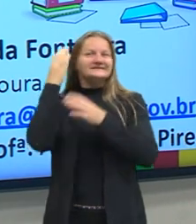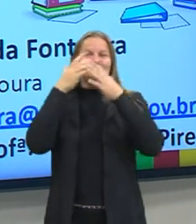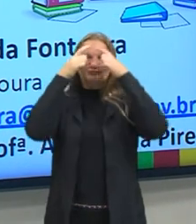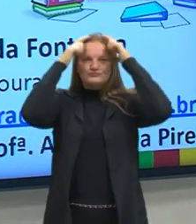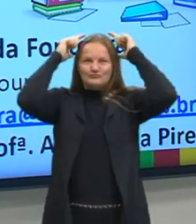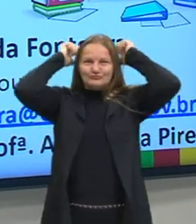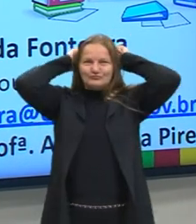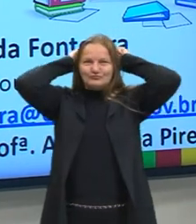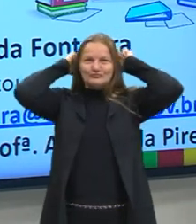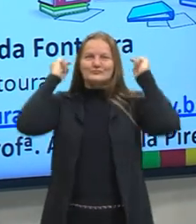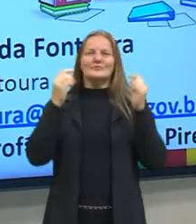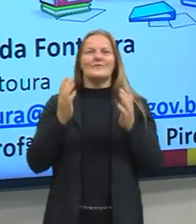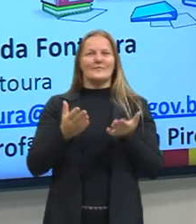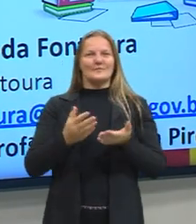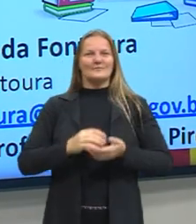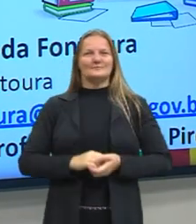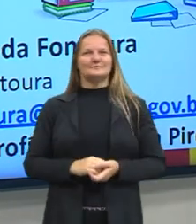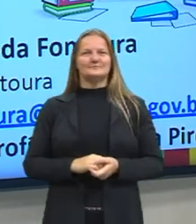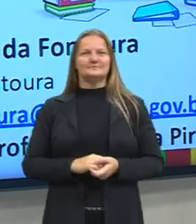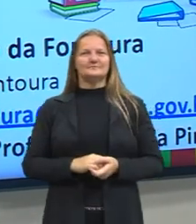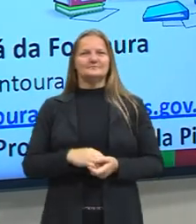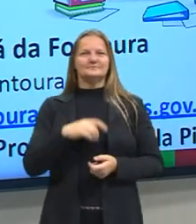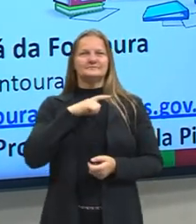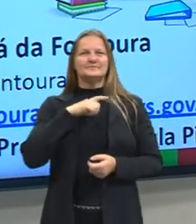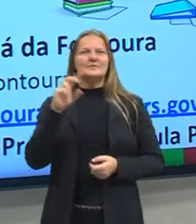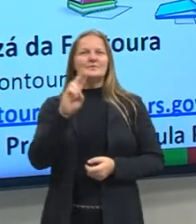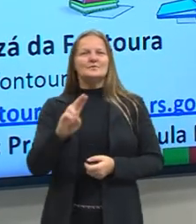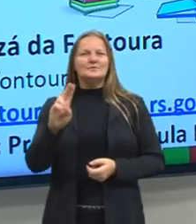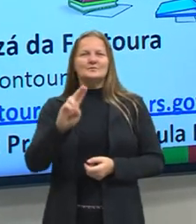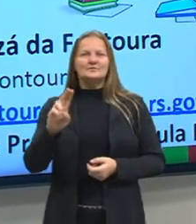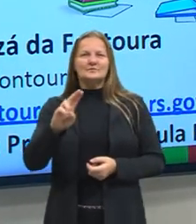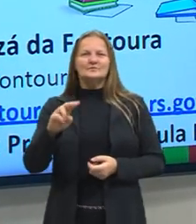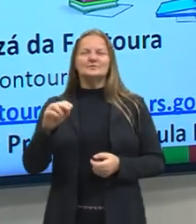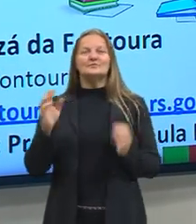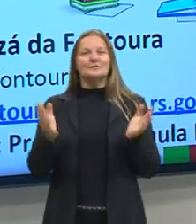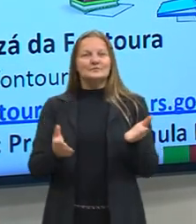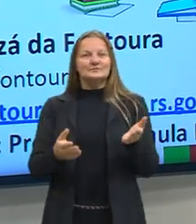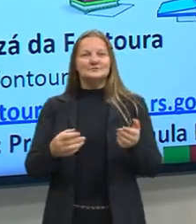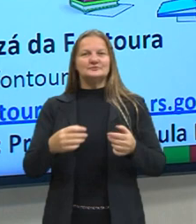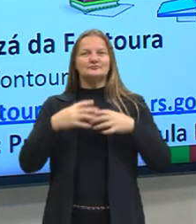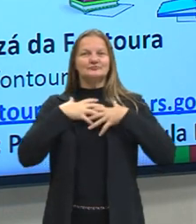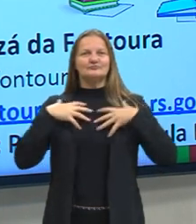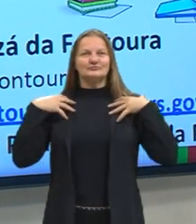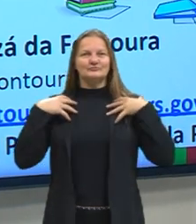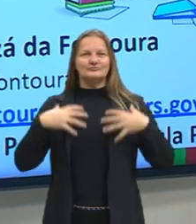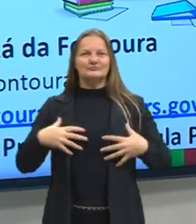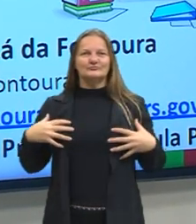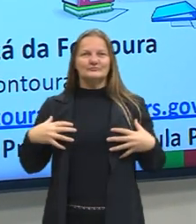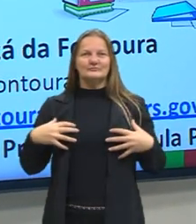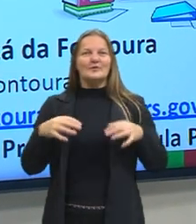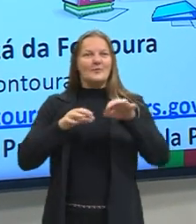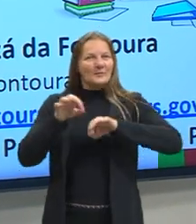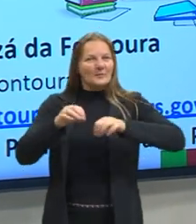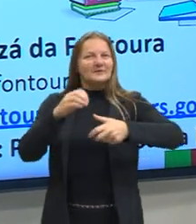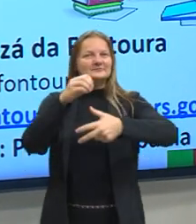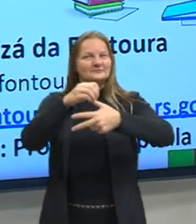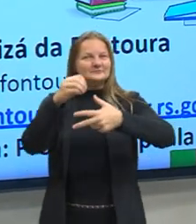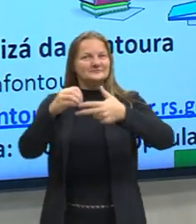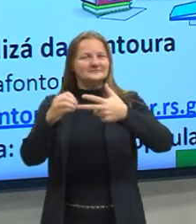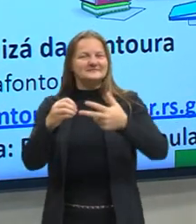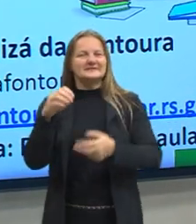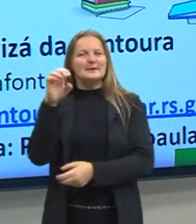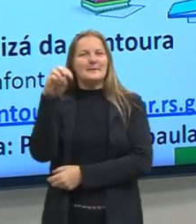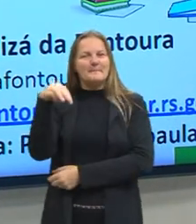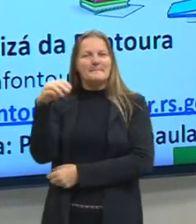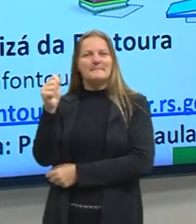estão presos em uma Cola e estou utilizando hoje a camiseta do projeto na cor